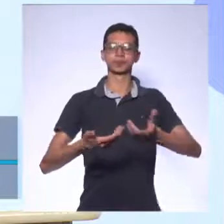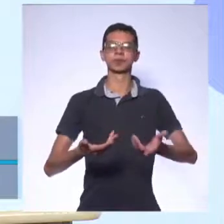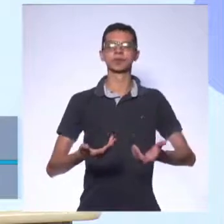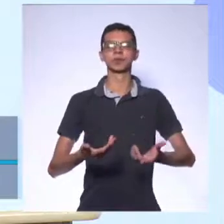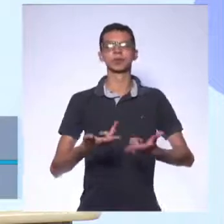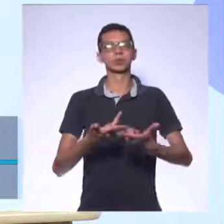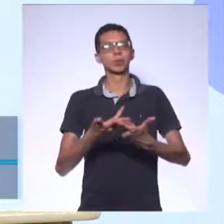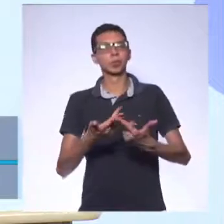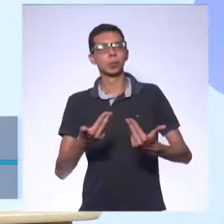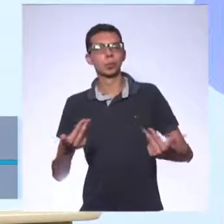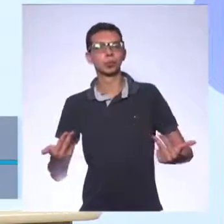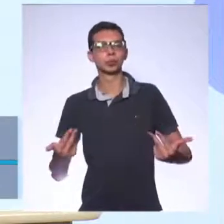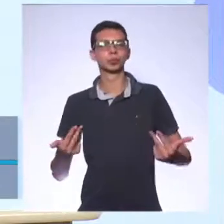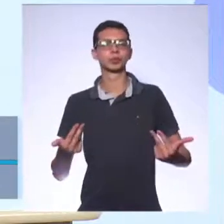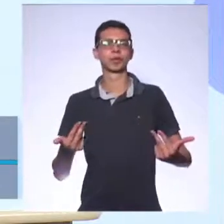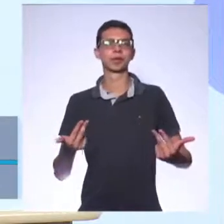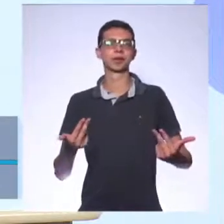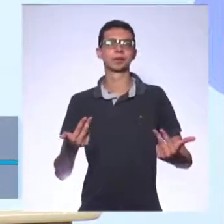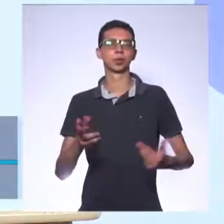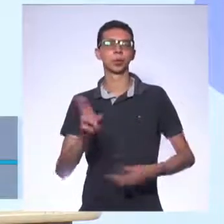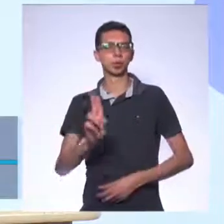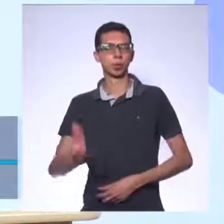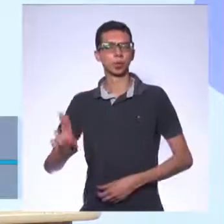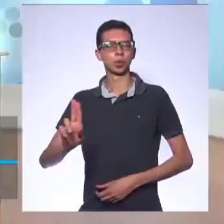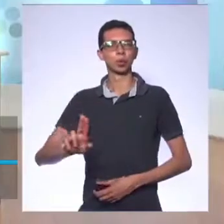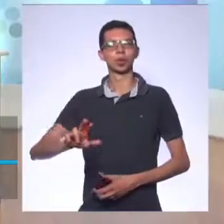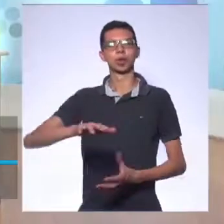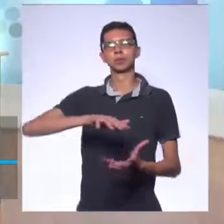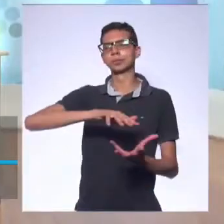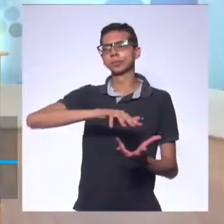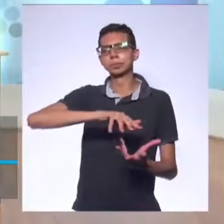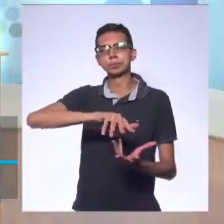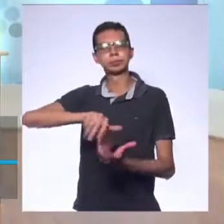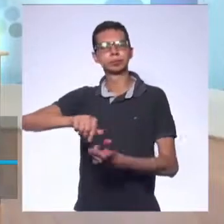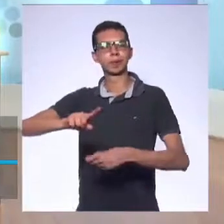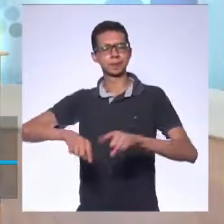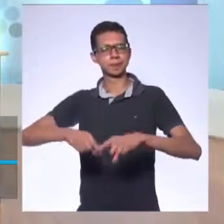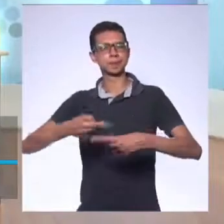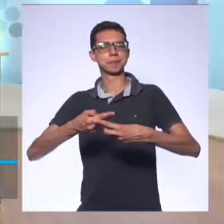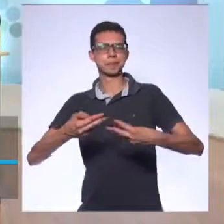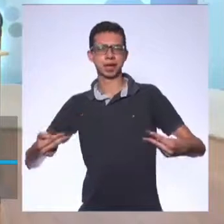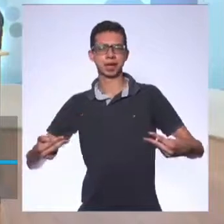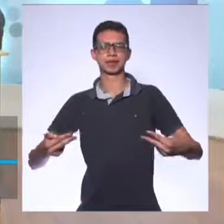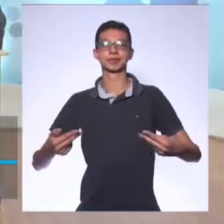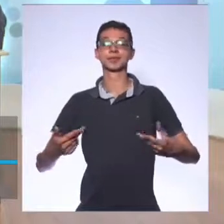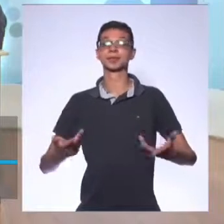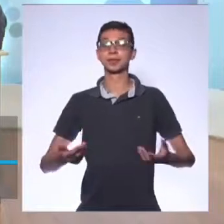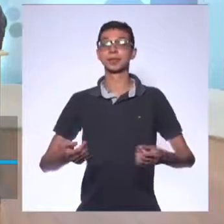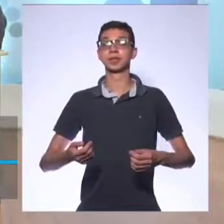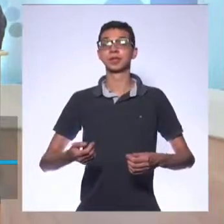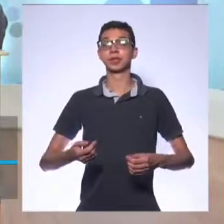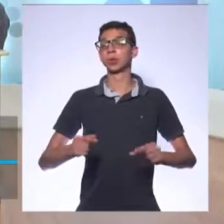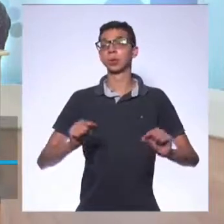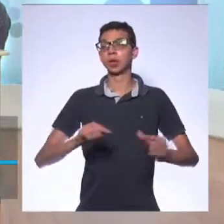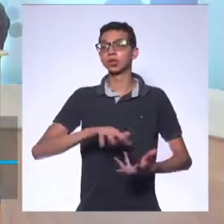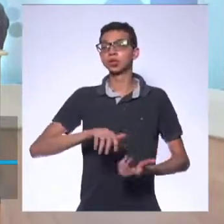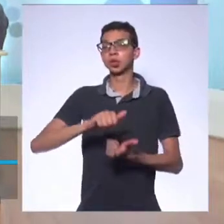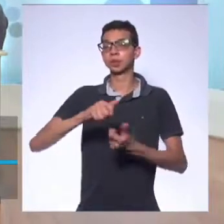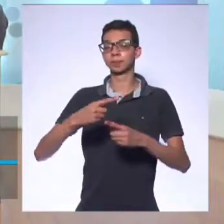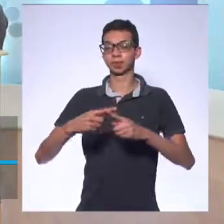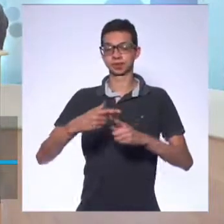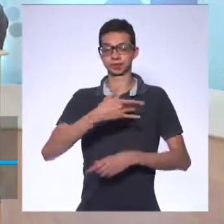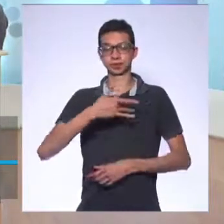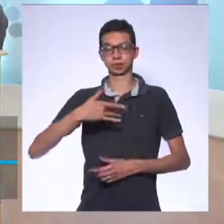natureza não são ilimitados. A sustentabilidade preza pela saúde do planeta. Muito